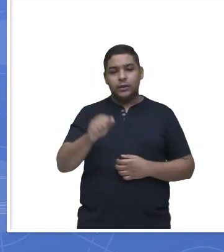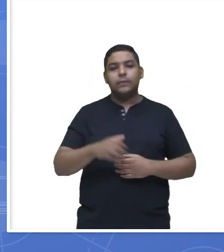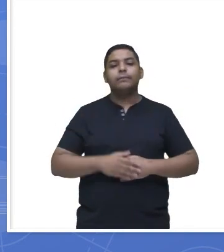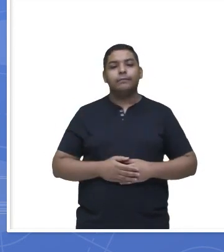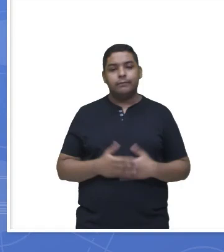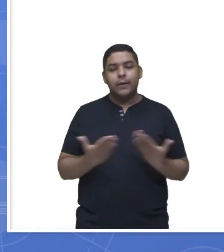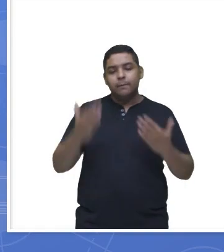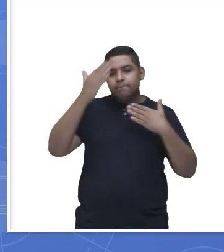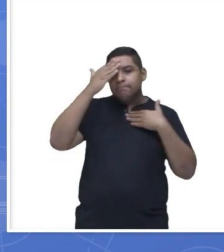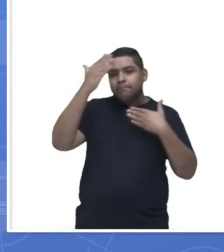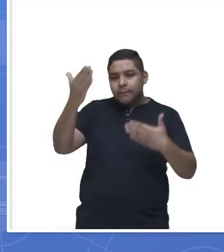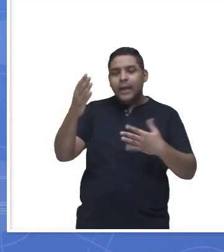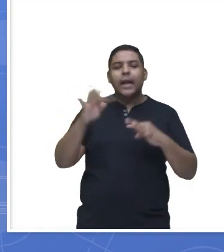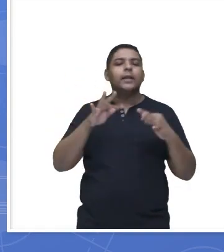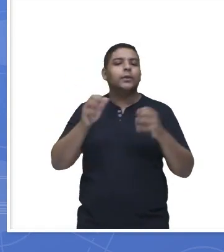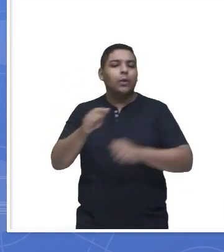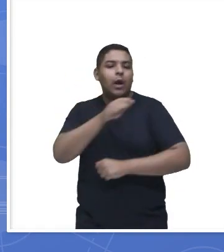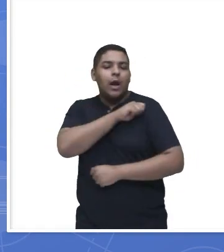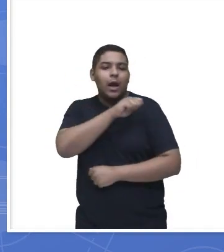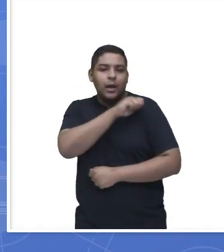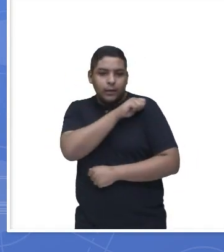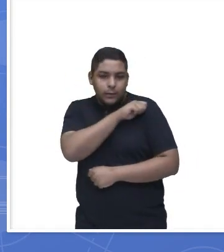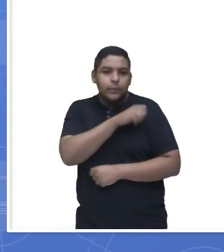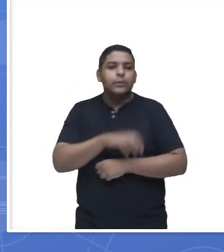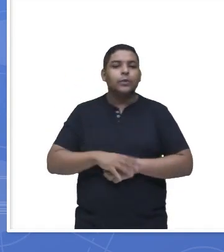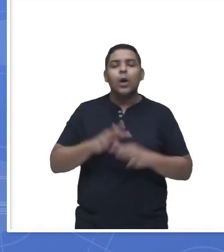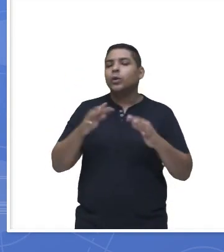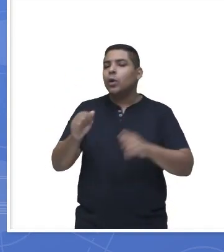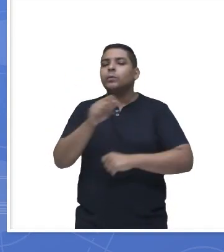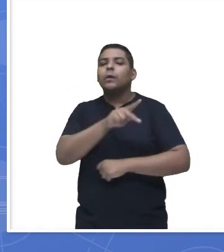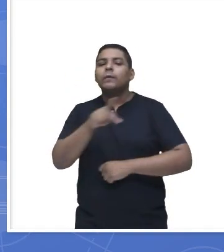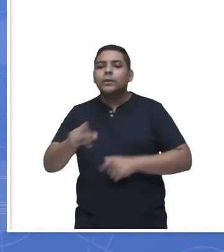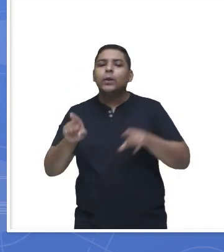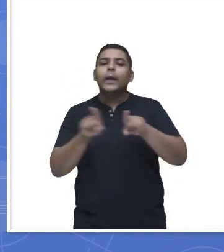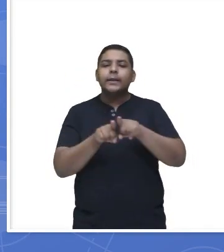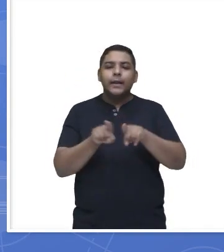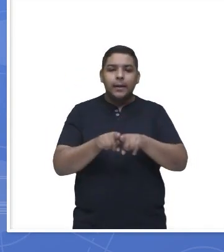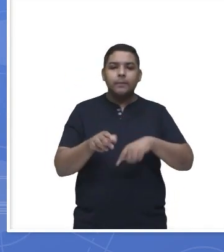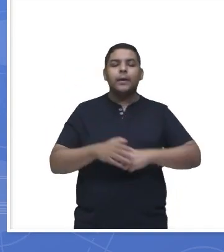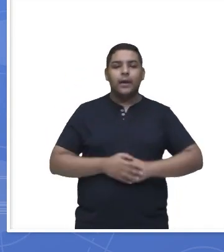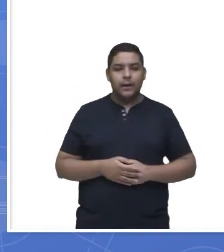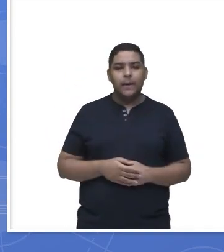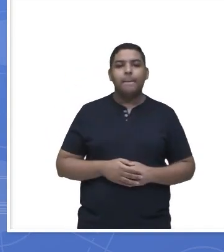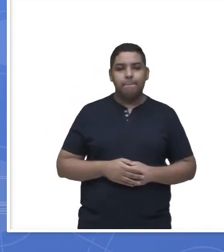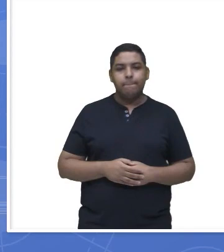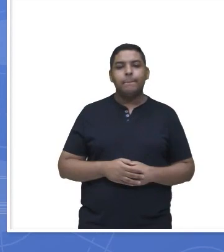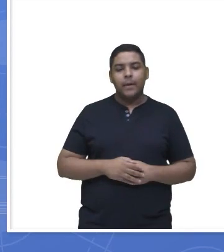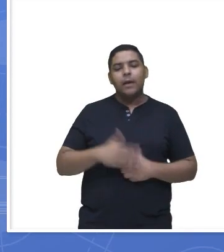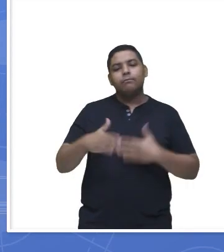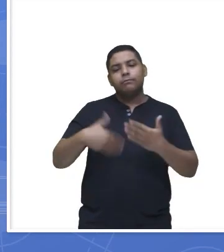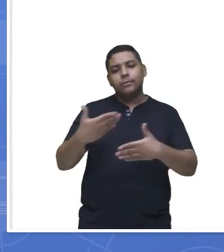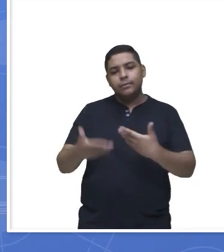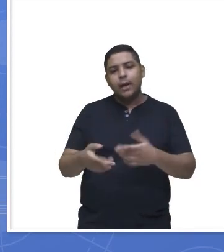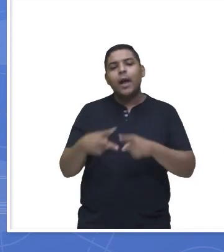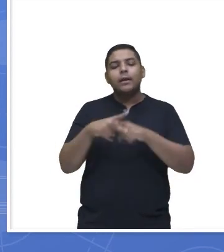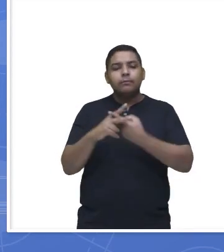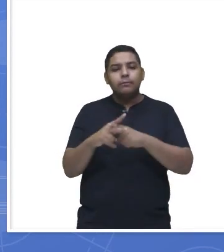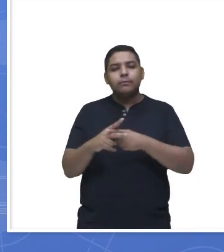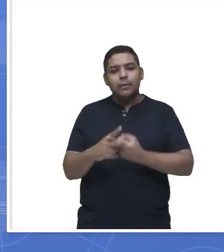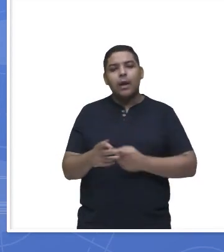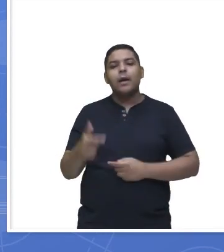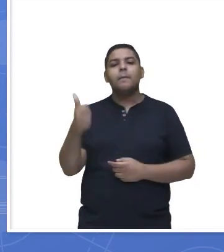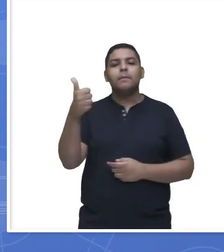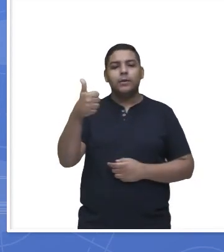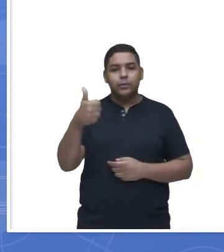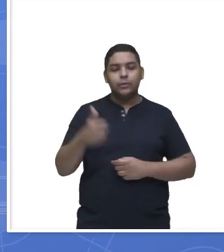Aí, obrigada a todos os alunos e a todos os professores que estiveram conosco ao longo dessa manhã, fazendo a correção do Exercitando parte 1.